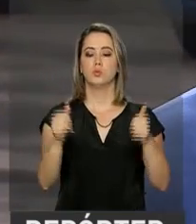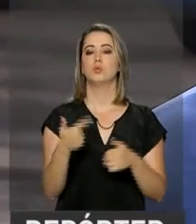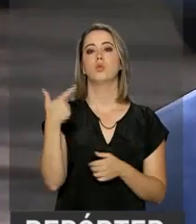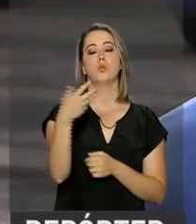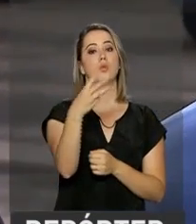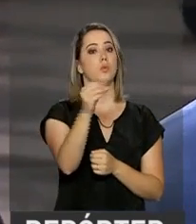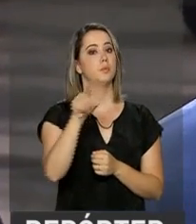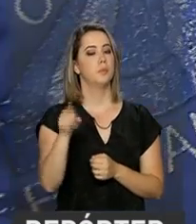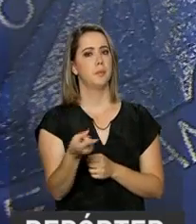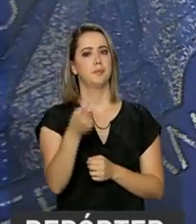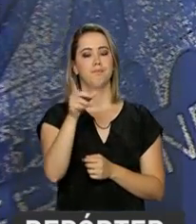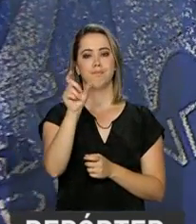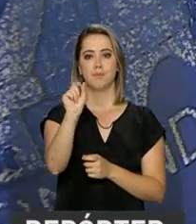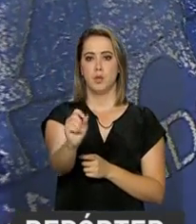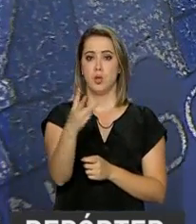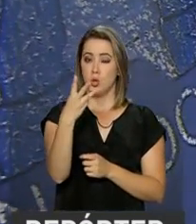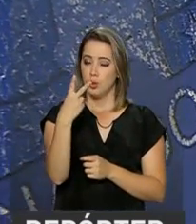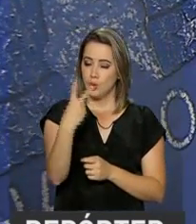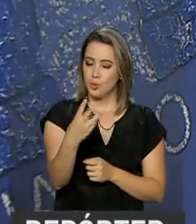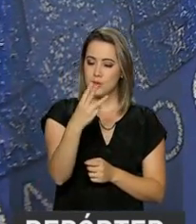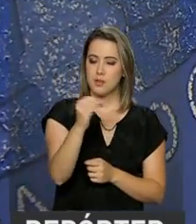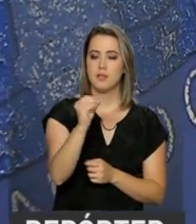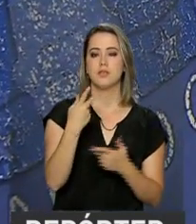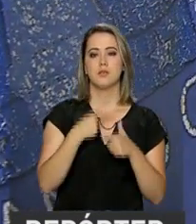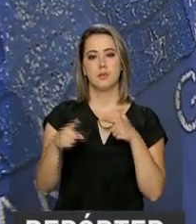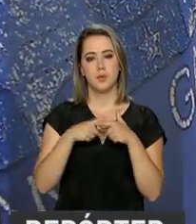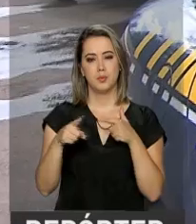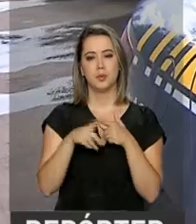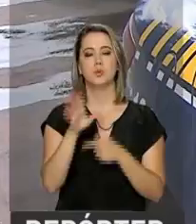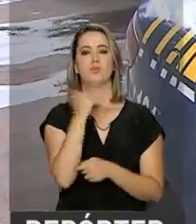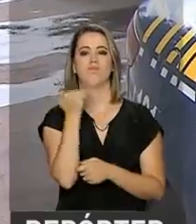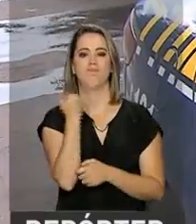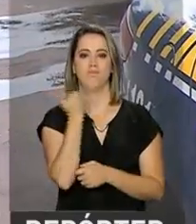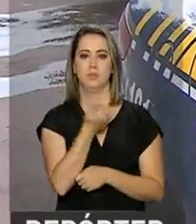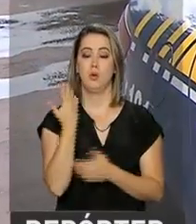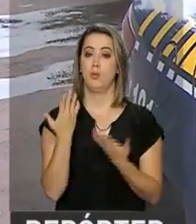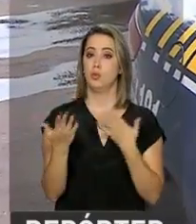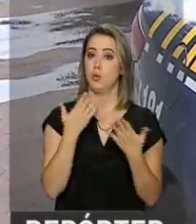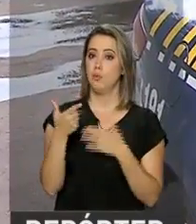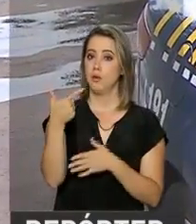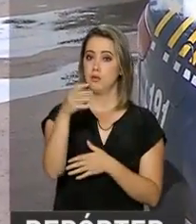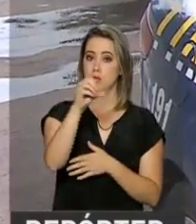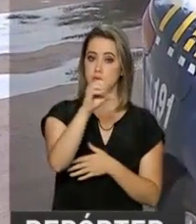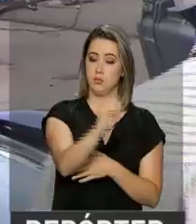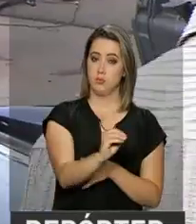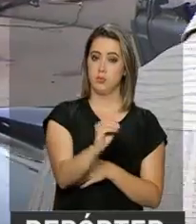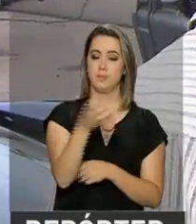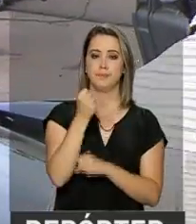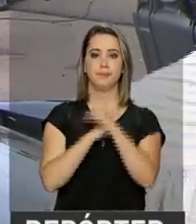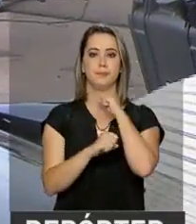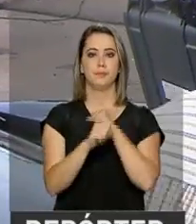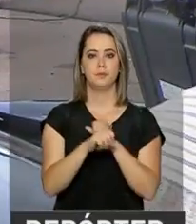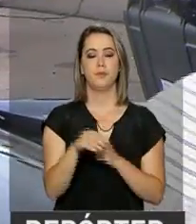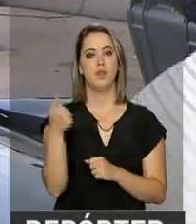foram 230 ocorrências graves quando há registro de morte contra 290 em 2016 entre